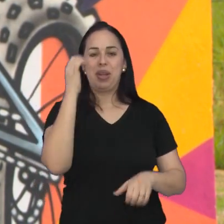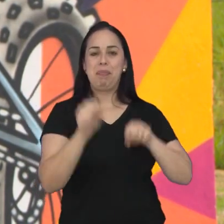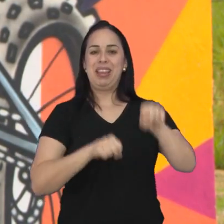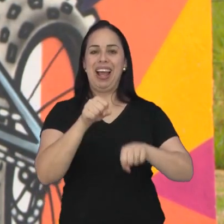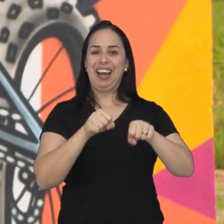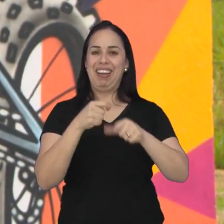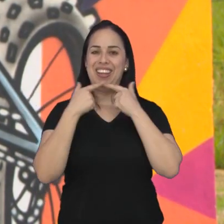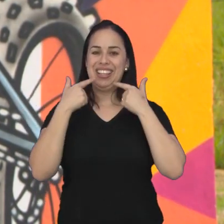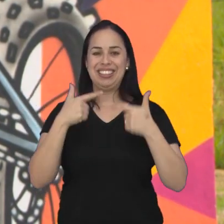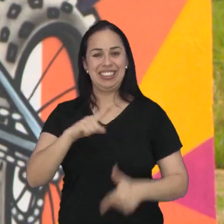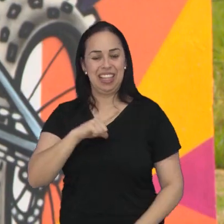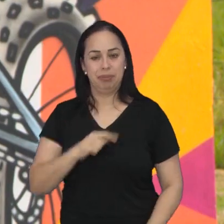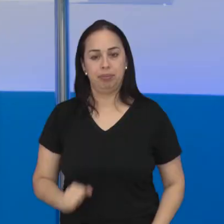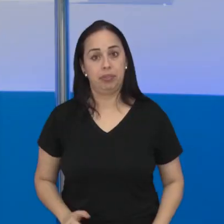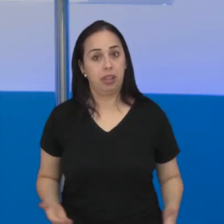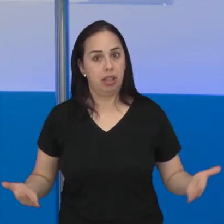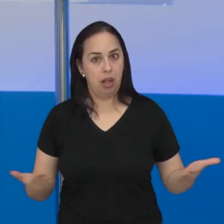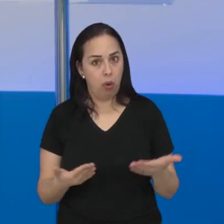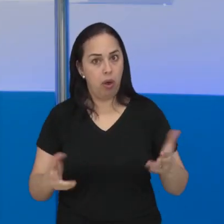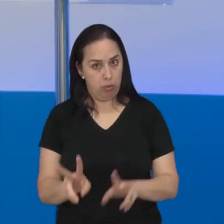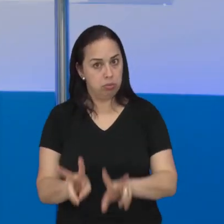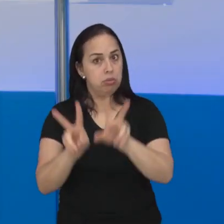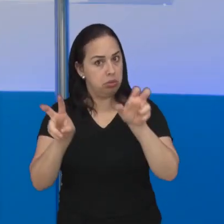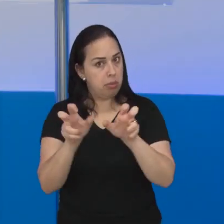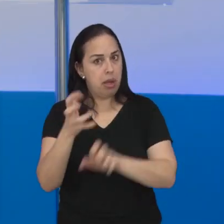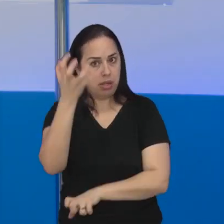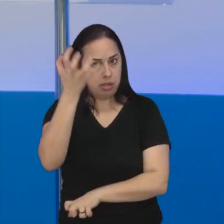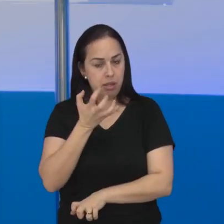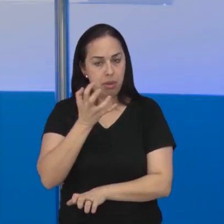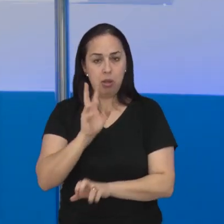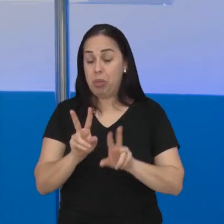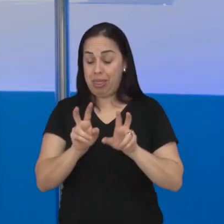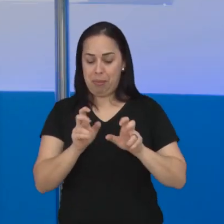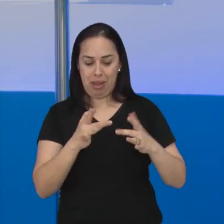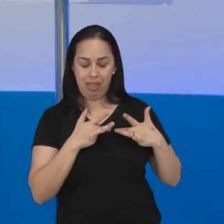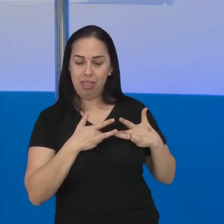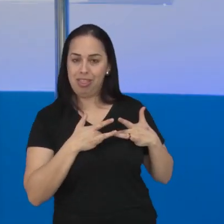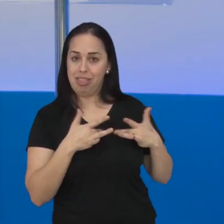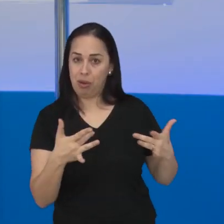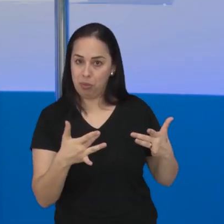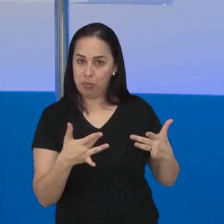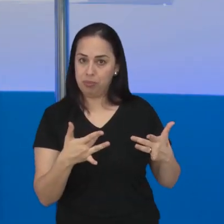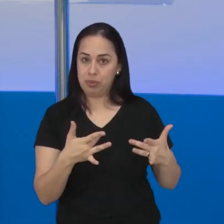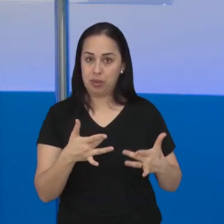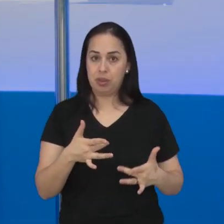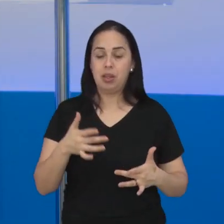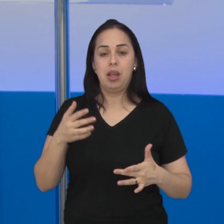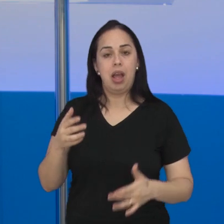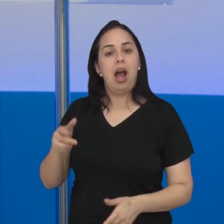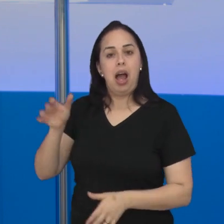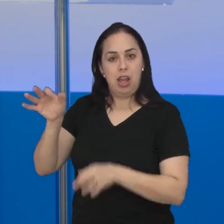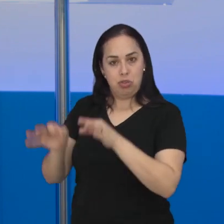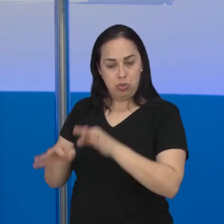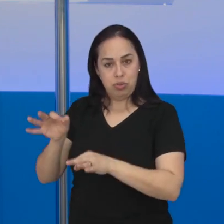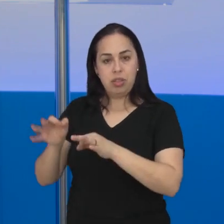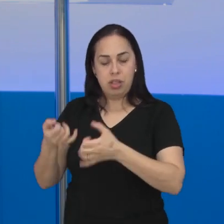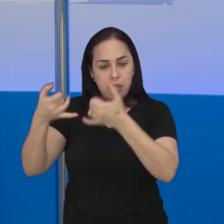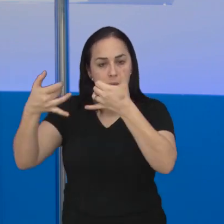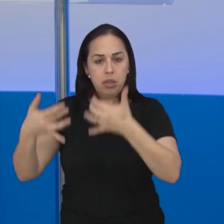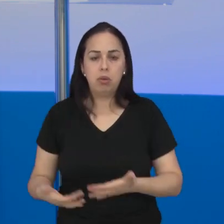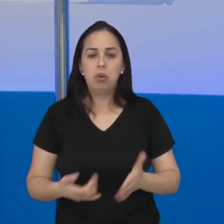diz um amigo meu, quem pedala é mais feliz. E agora eu chamo a atenção para um assunto sério que envolve a solidariedade. Uma medida da